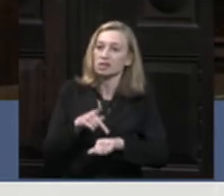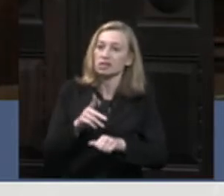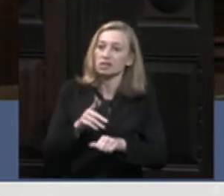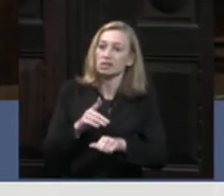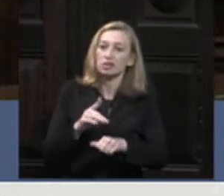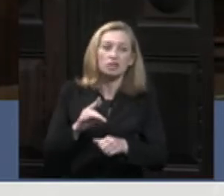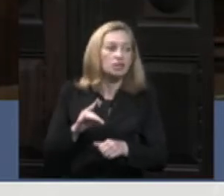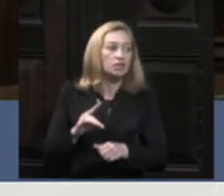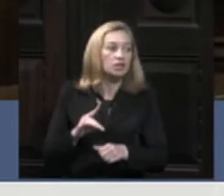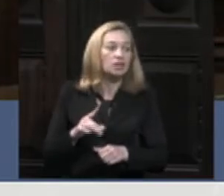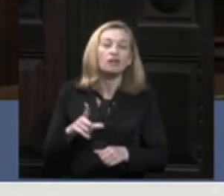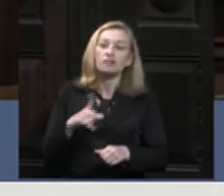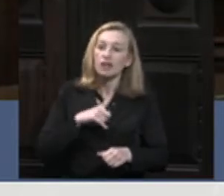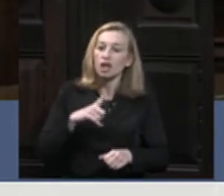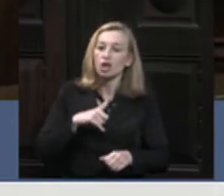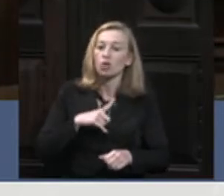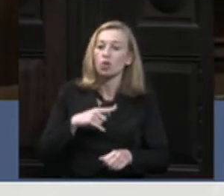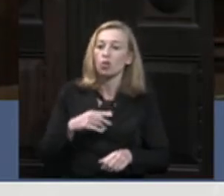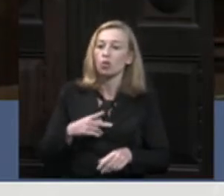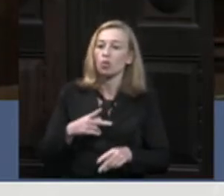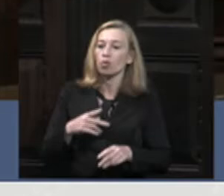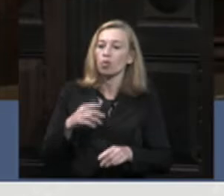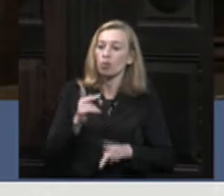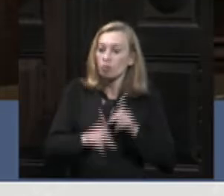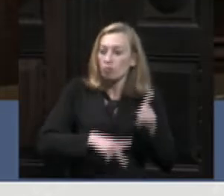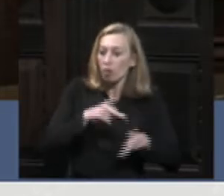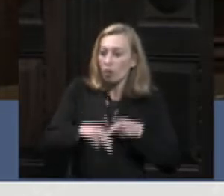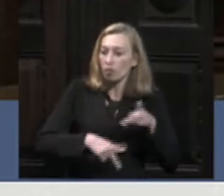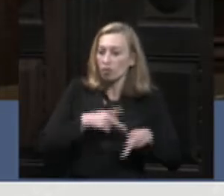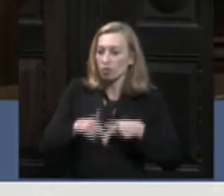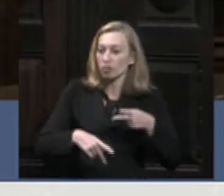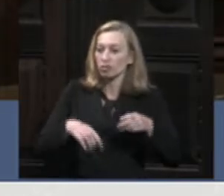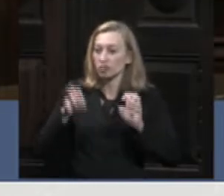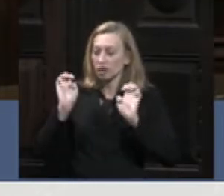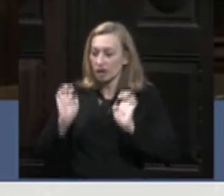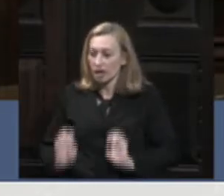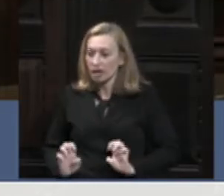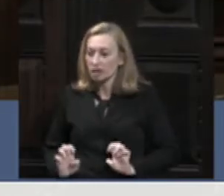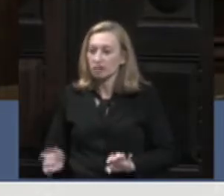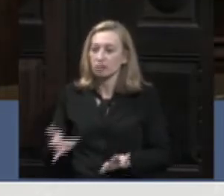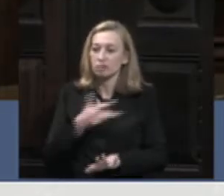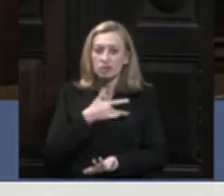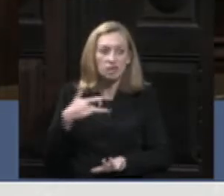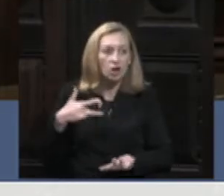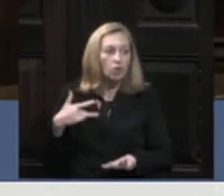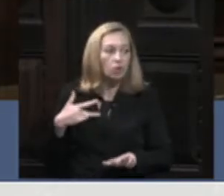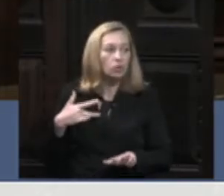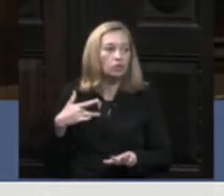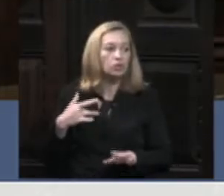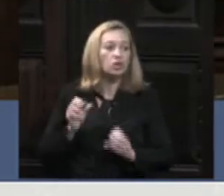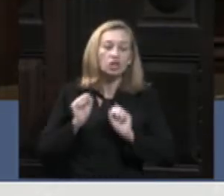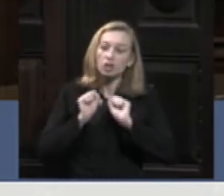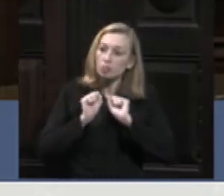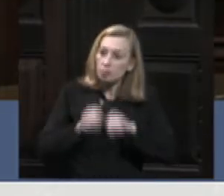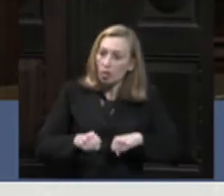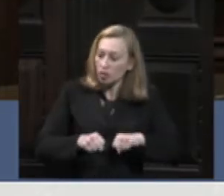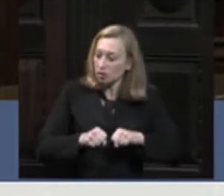povo educado, um povo com saúde, um povo com todas as condições de assumir